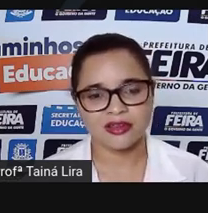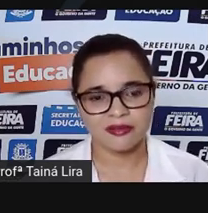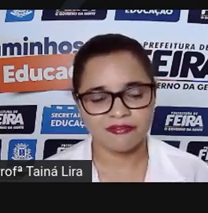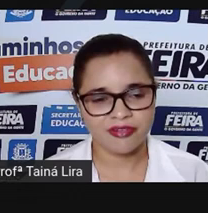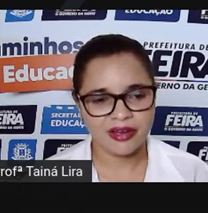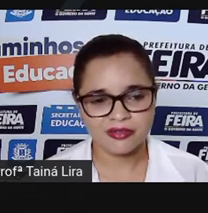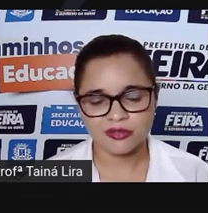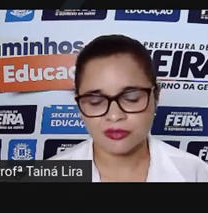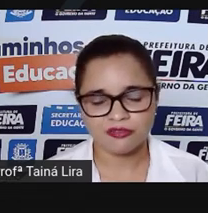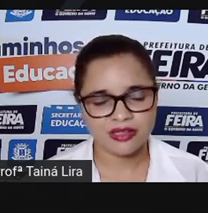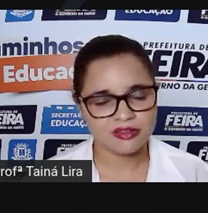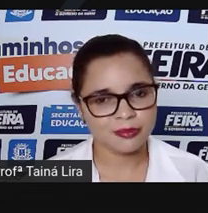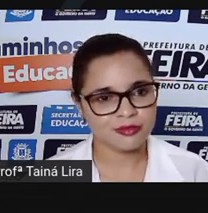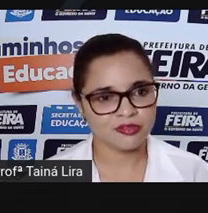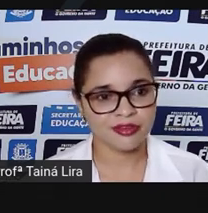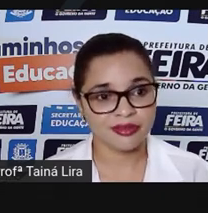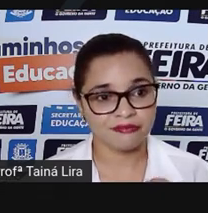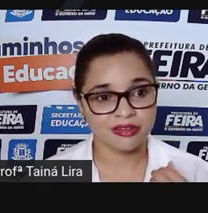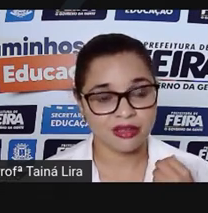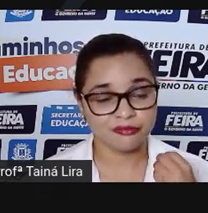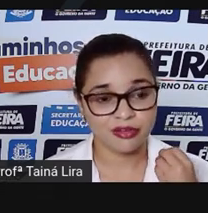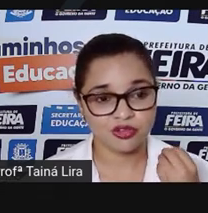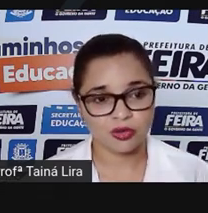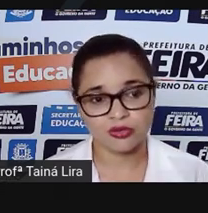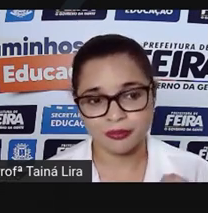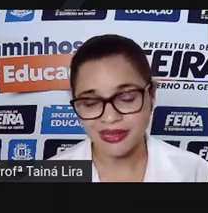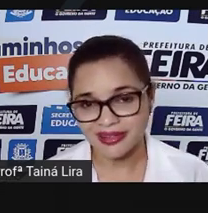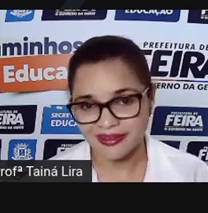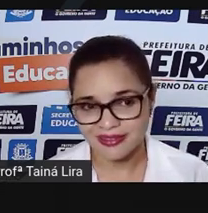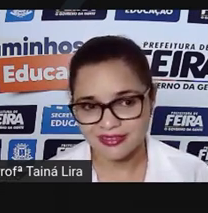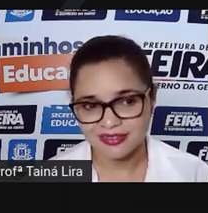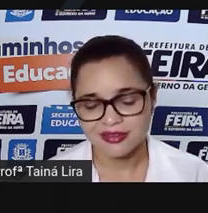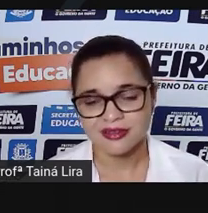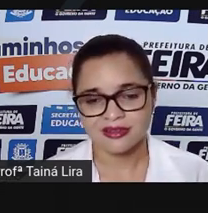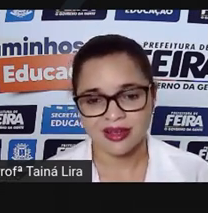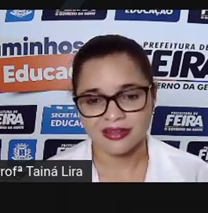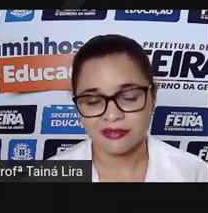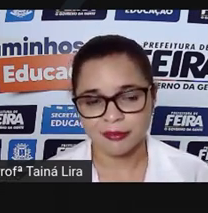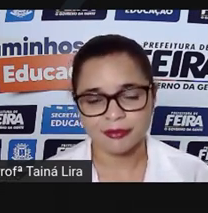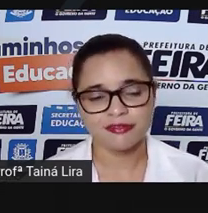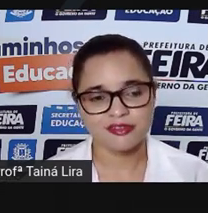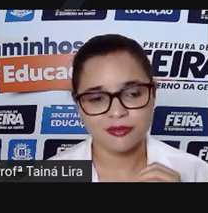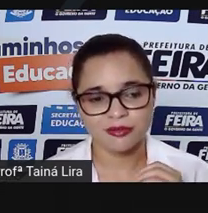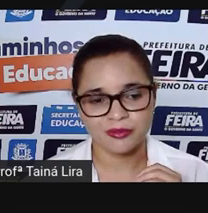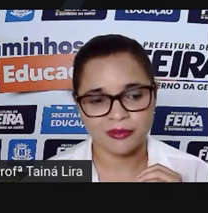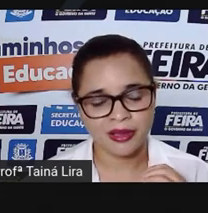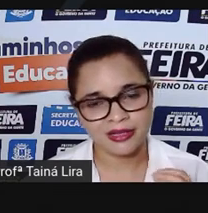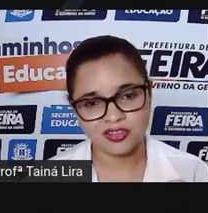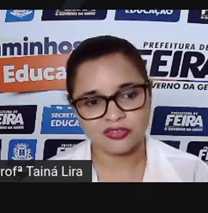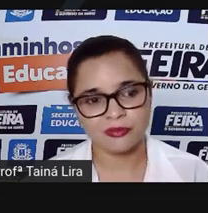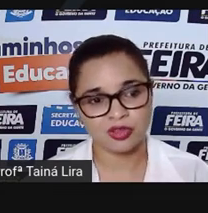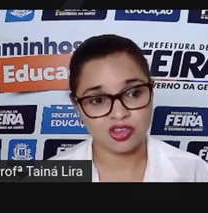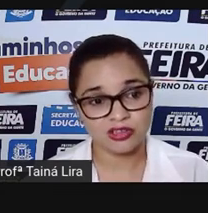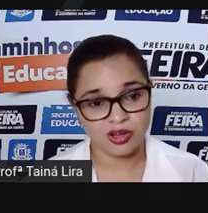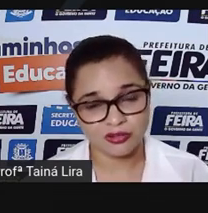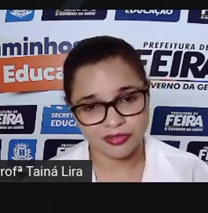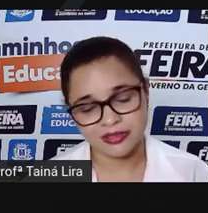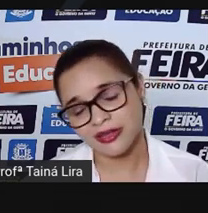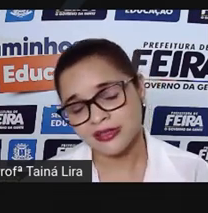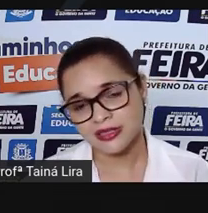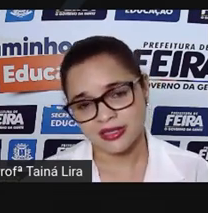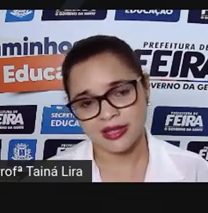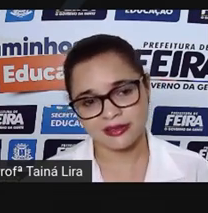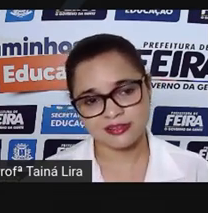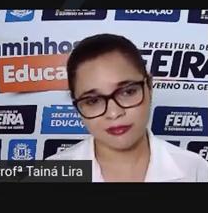gente tem várias pessoas aí que inventaram vários jogos bem legais, tá? E é uma profissão relativamente nova,